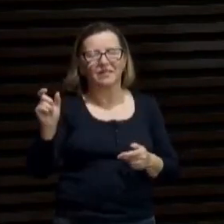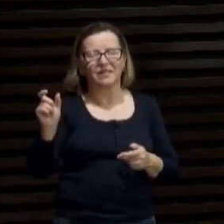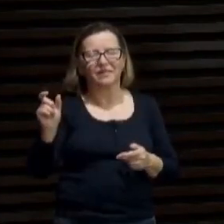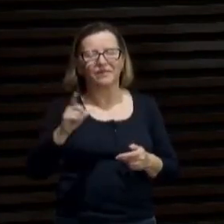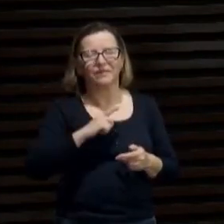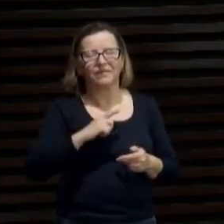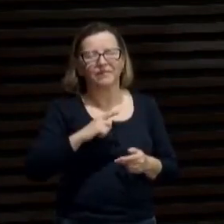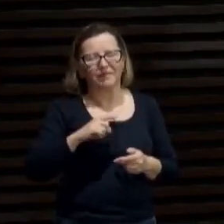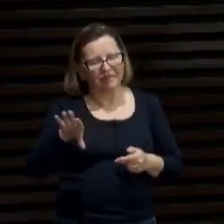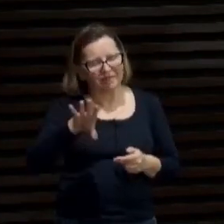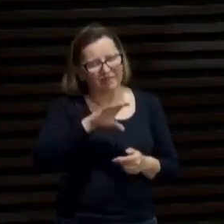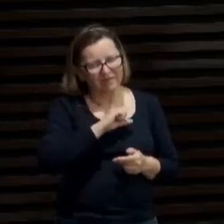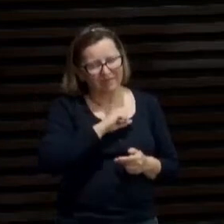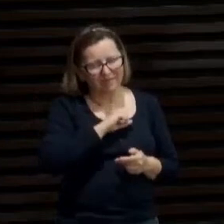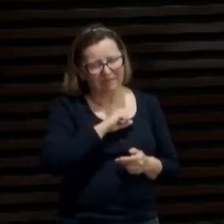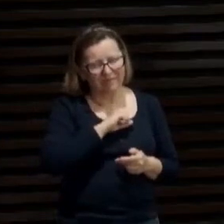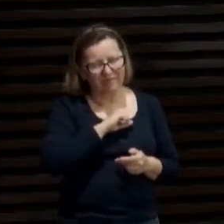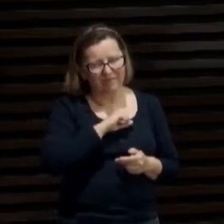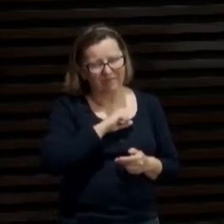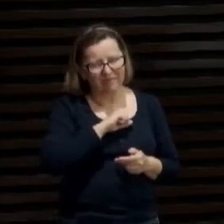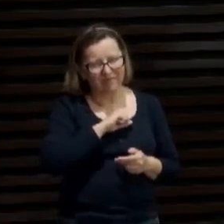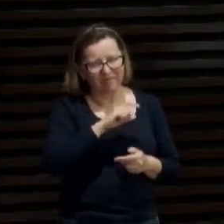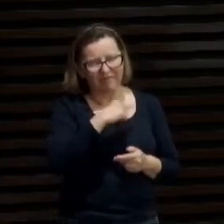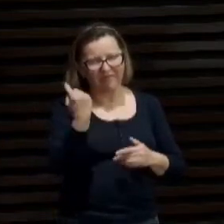amor nos confronta.